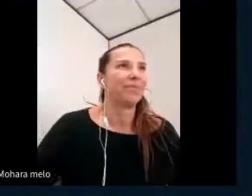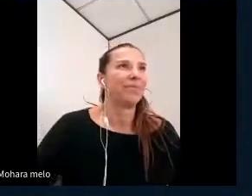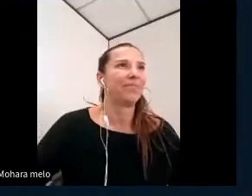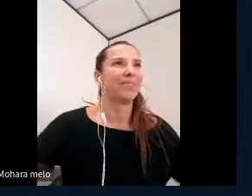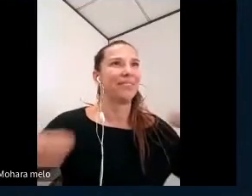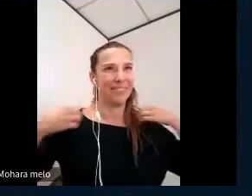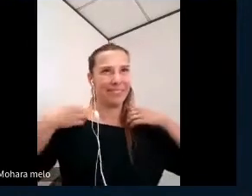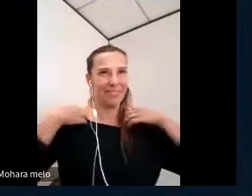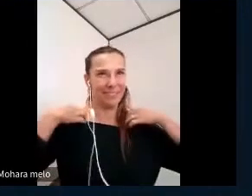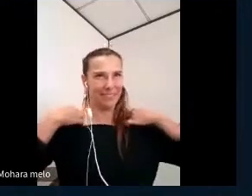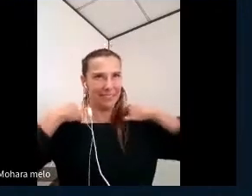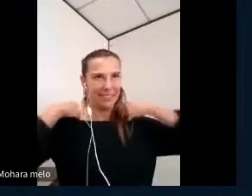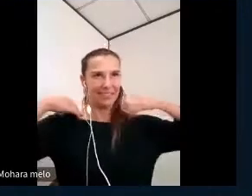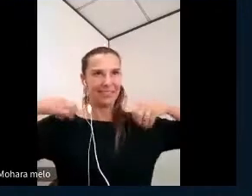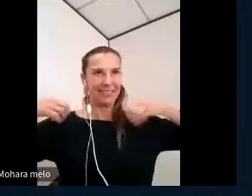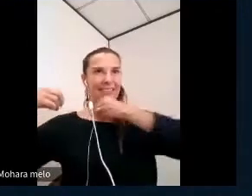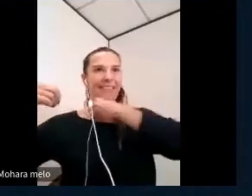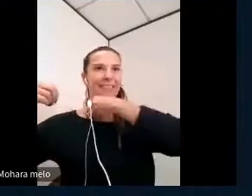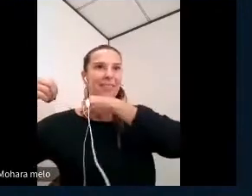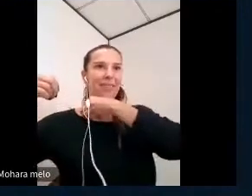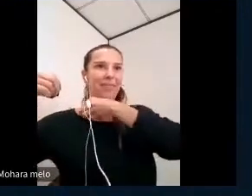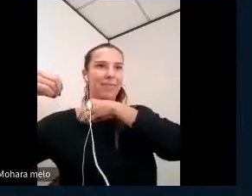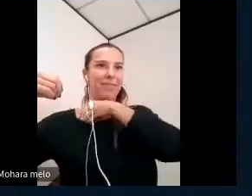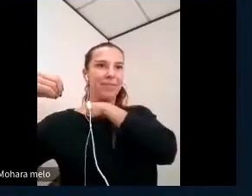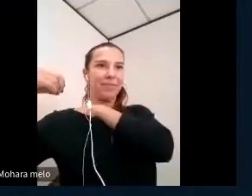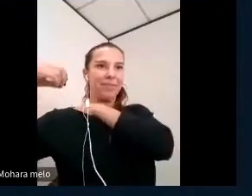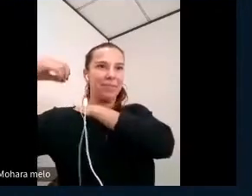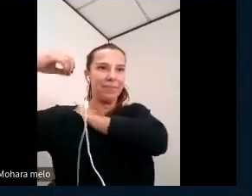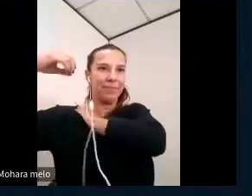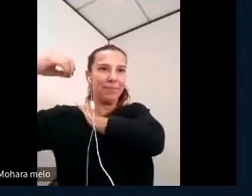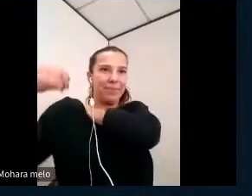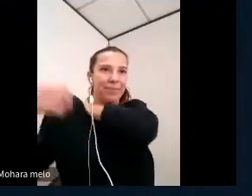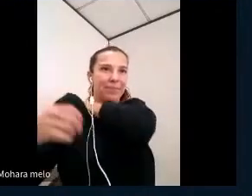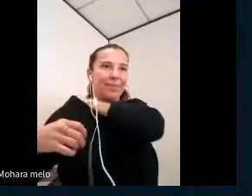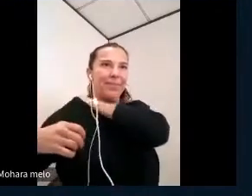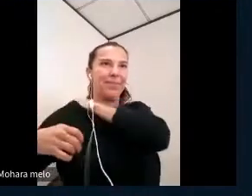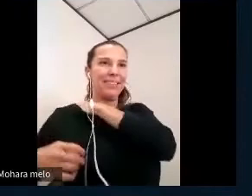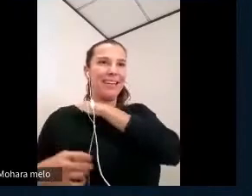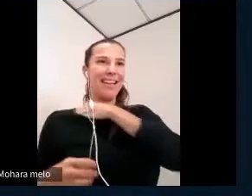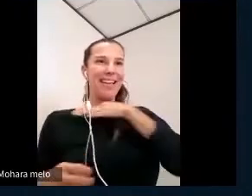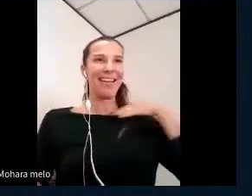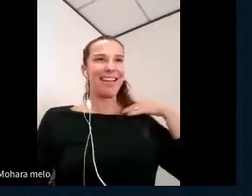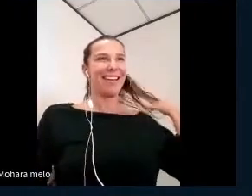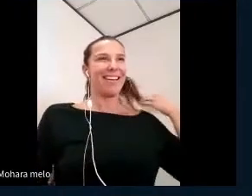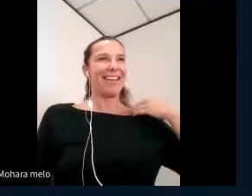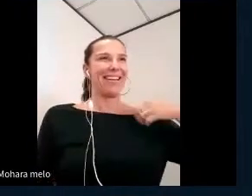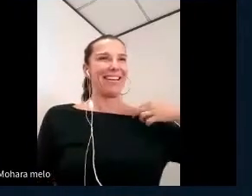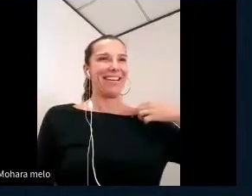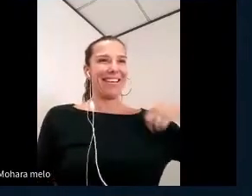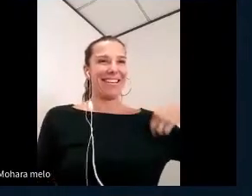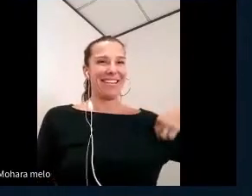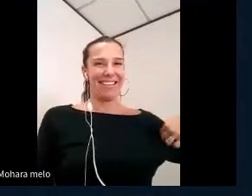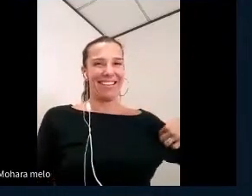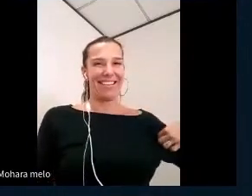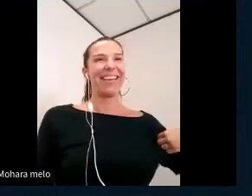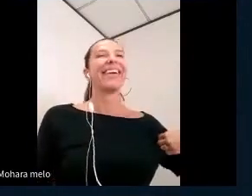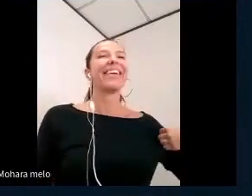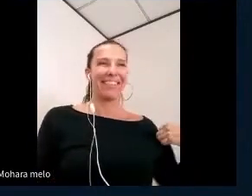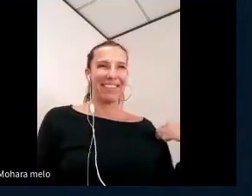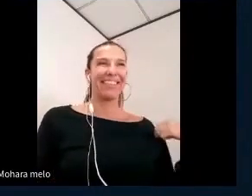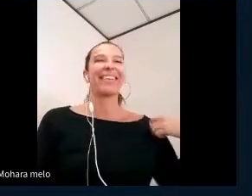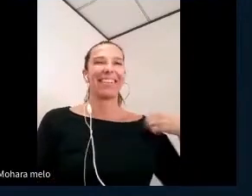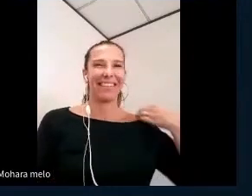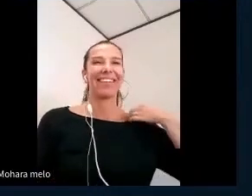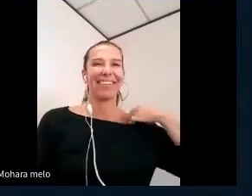E aí, brother? Querida, eu acho que eles bateram pouco, não sei demais. E quando bateu, assoprou. Quando bateu,